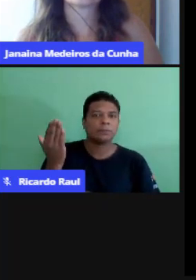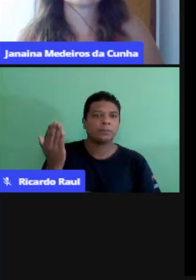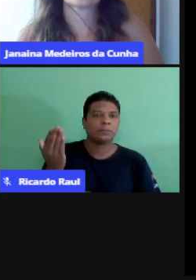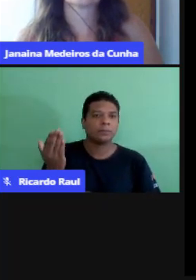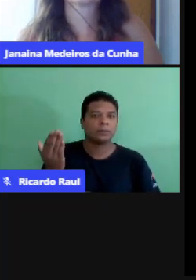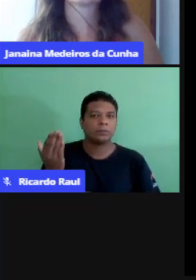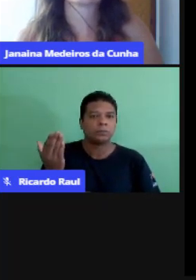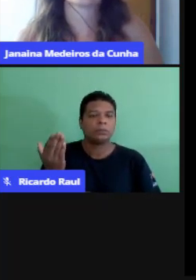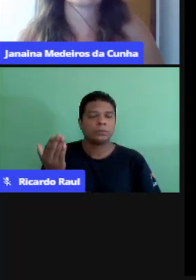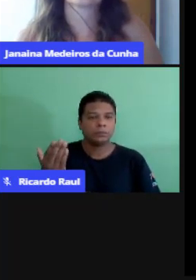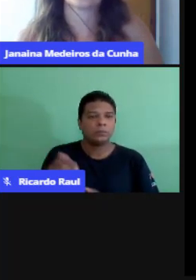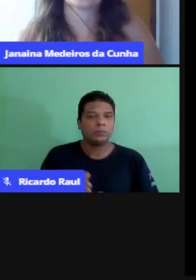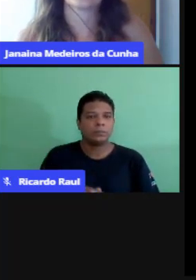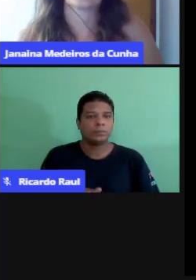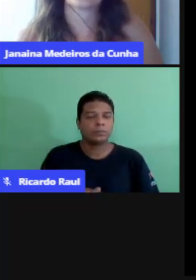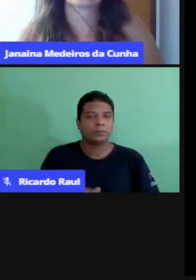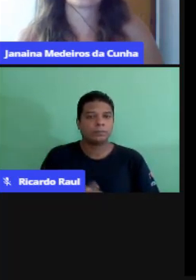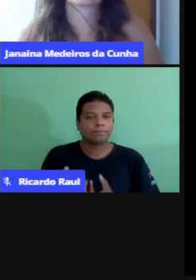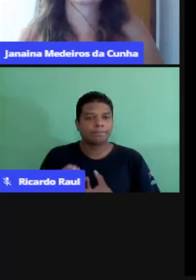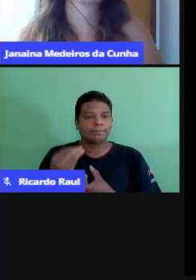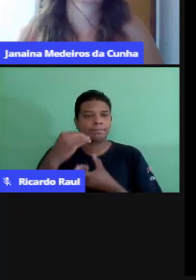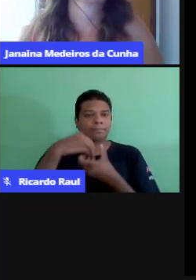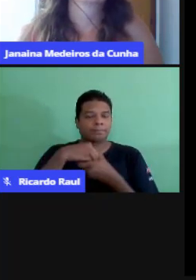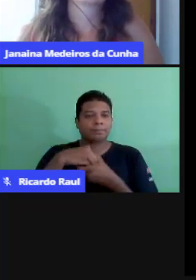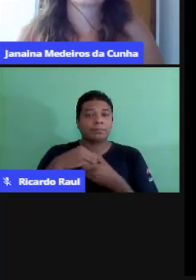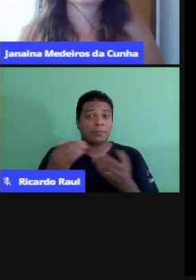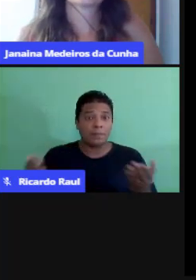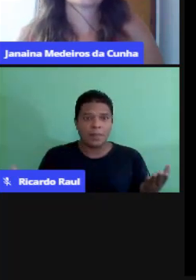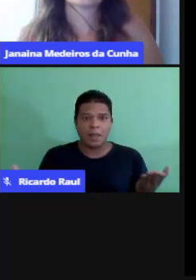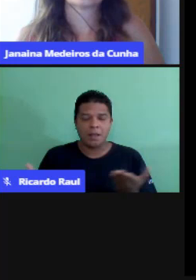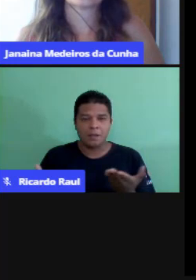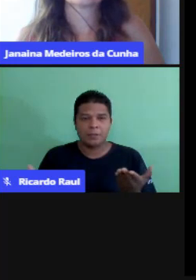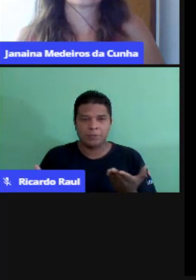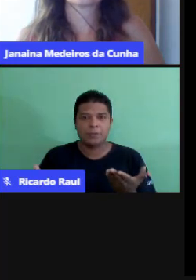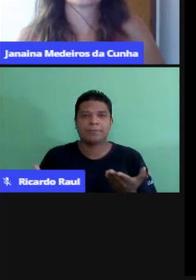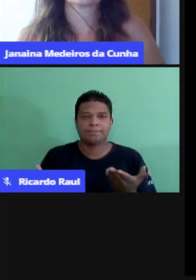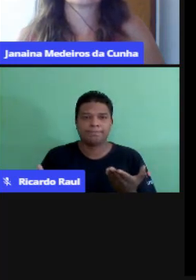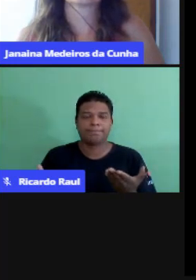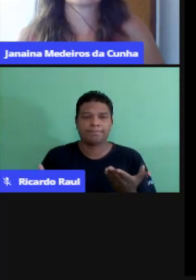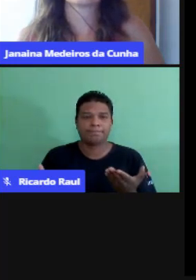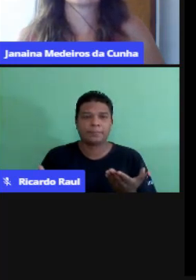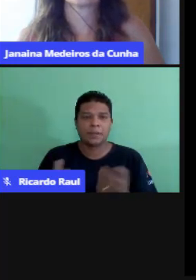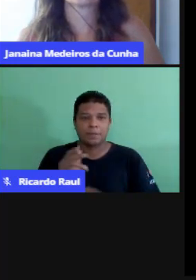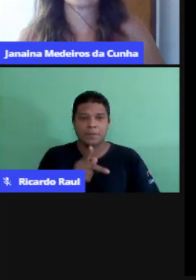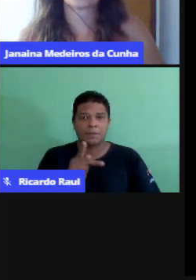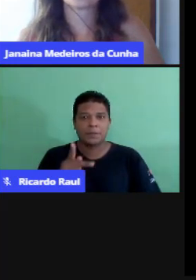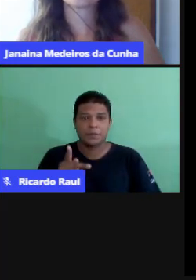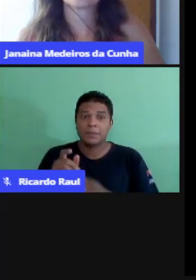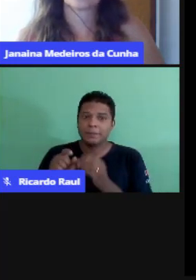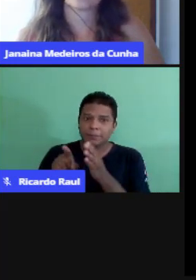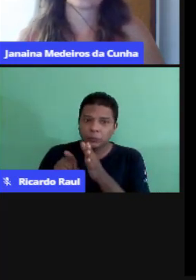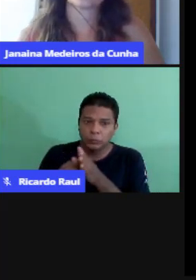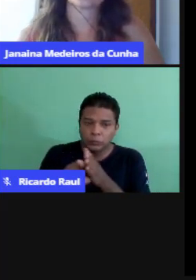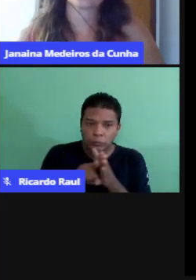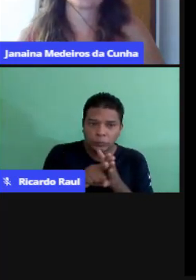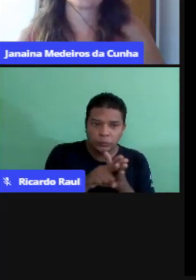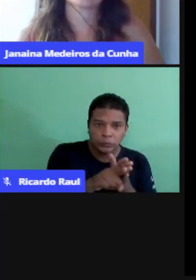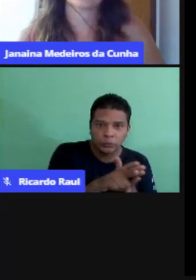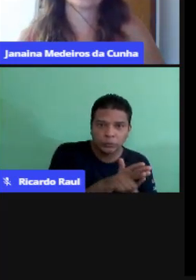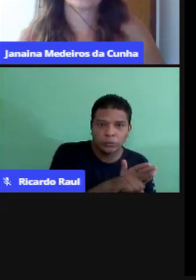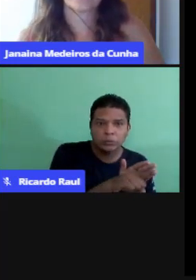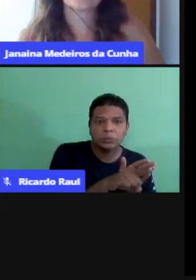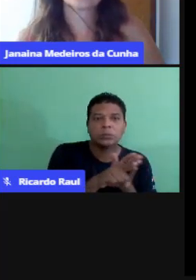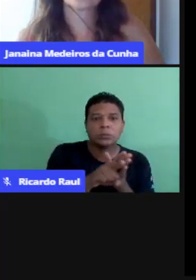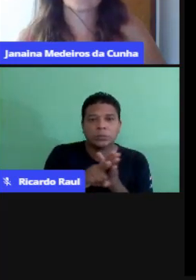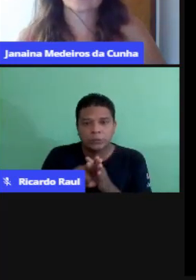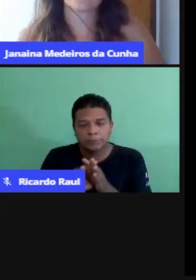essa função dentro dele, né? Agora, mais ainda, né? Esse professor ele tem que ser investigador, um professor que